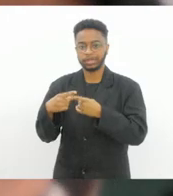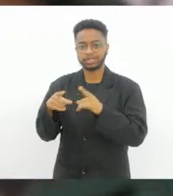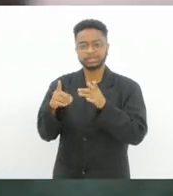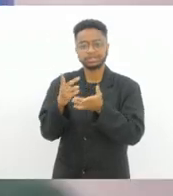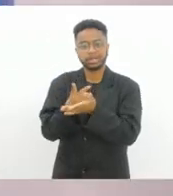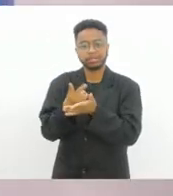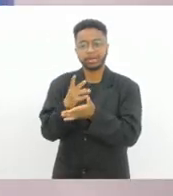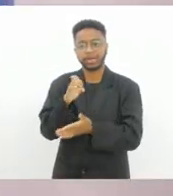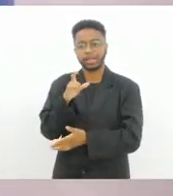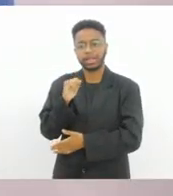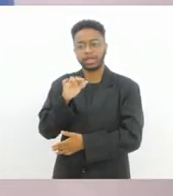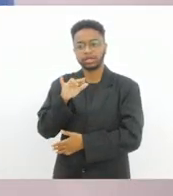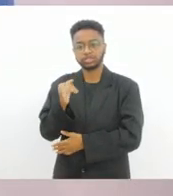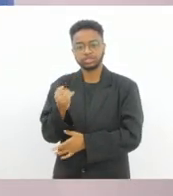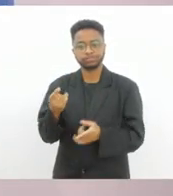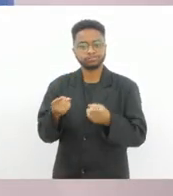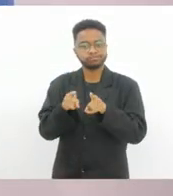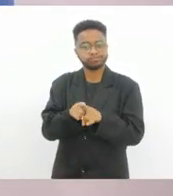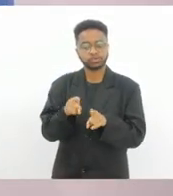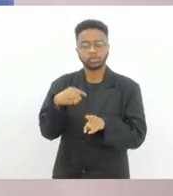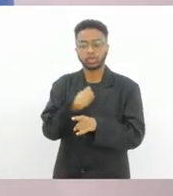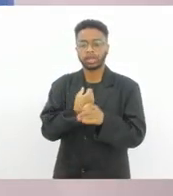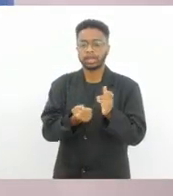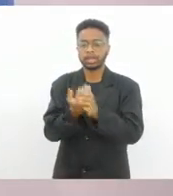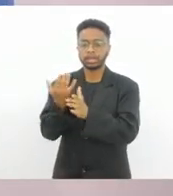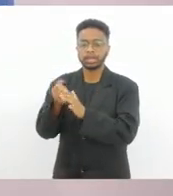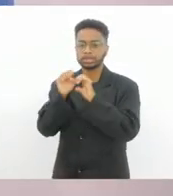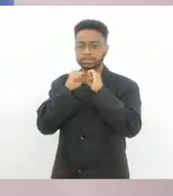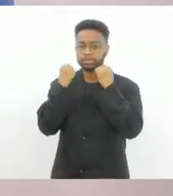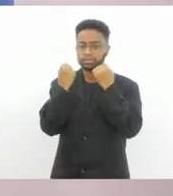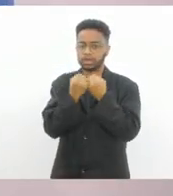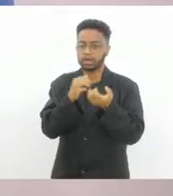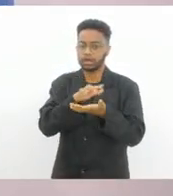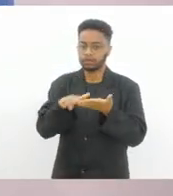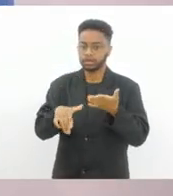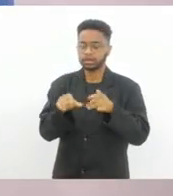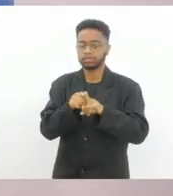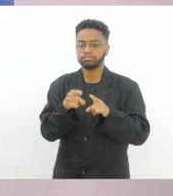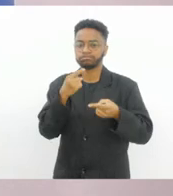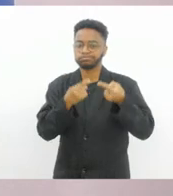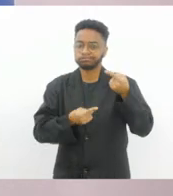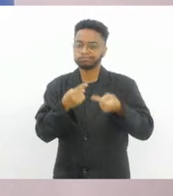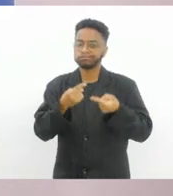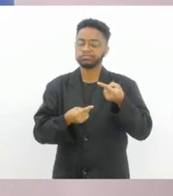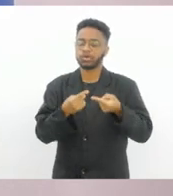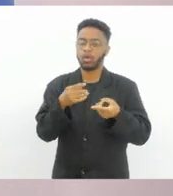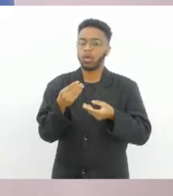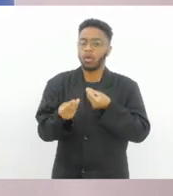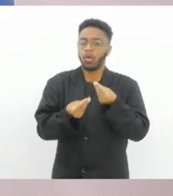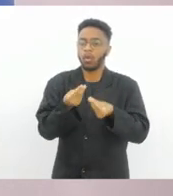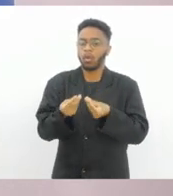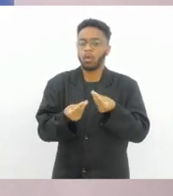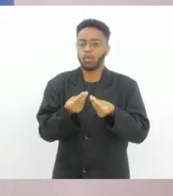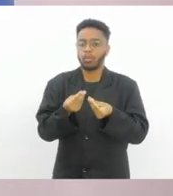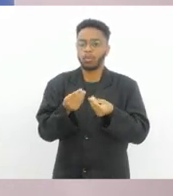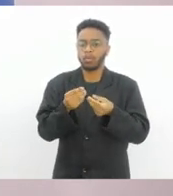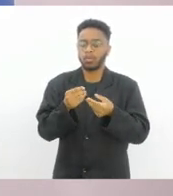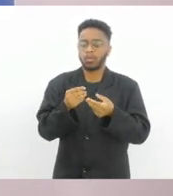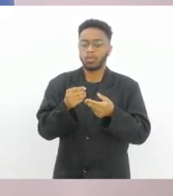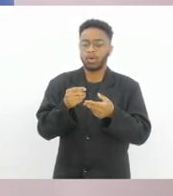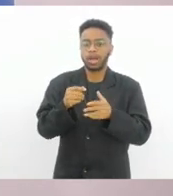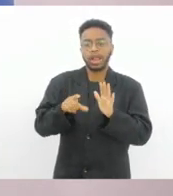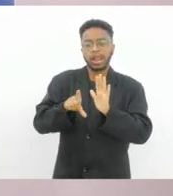grande aí para que a gente possa fazer seminários e discutir de que maneira a legislação também